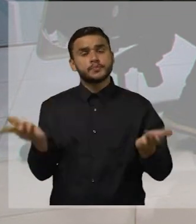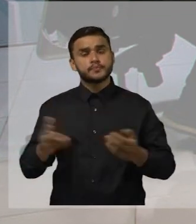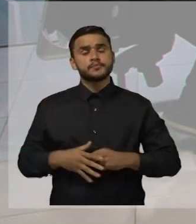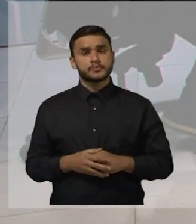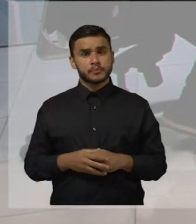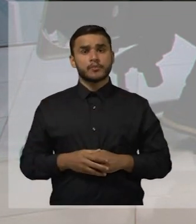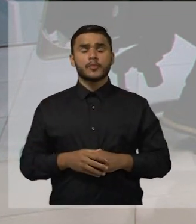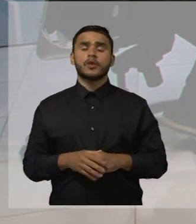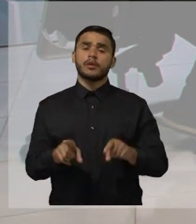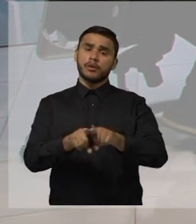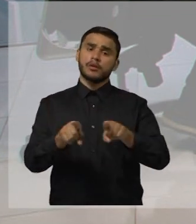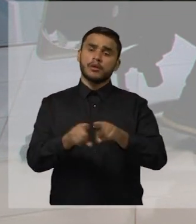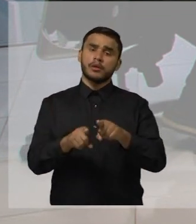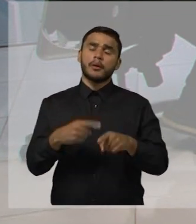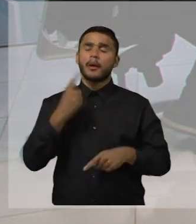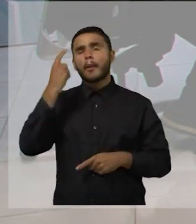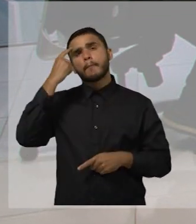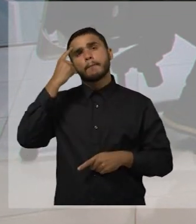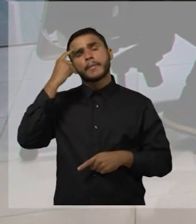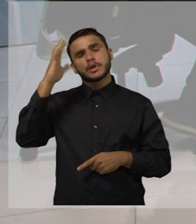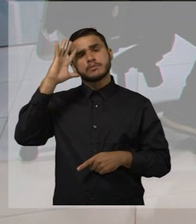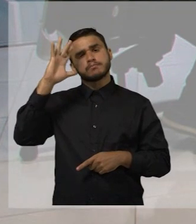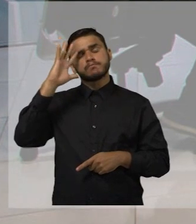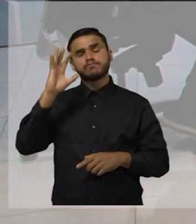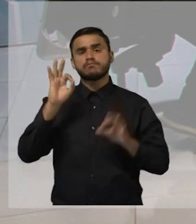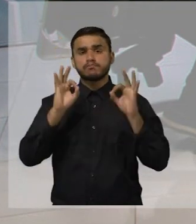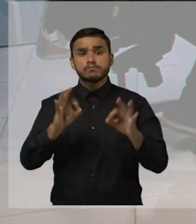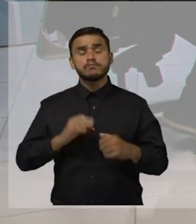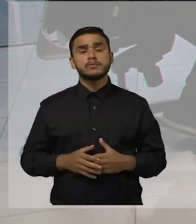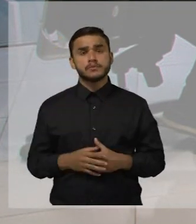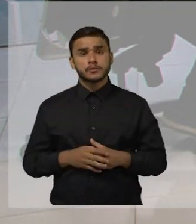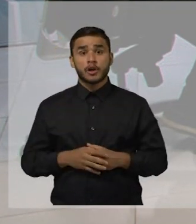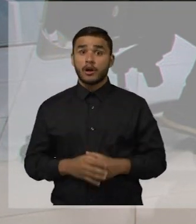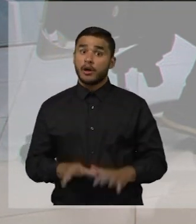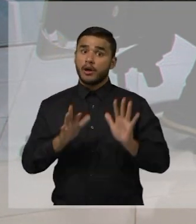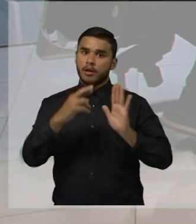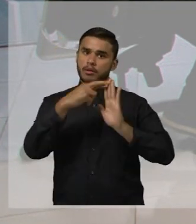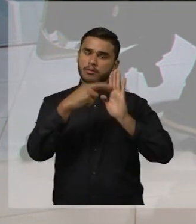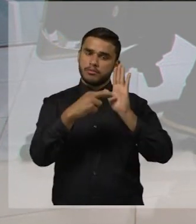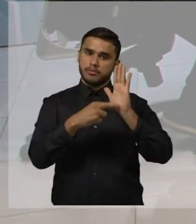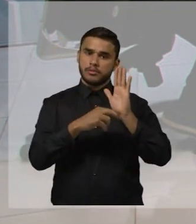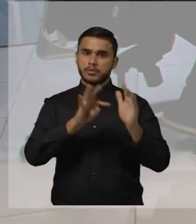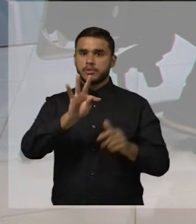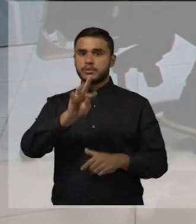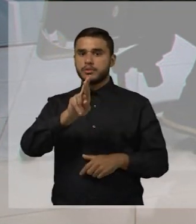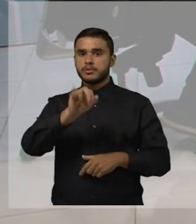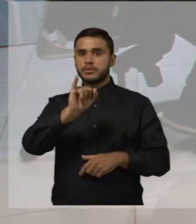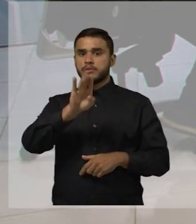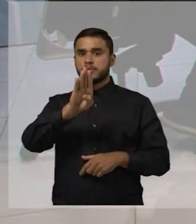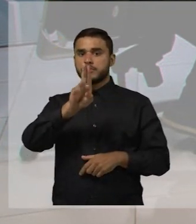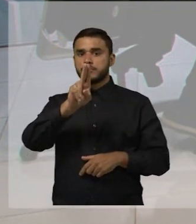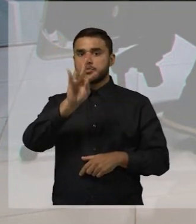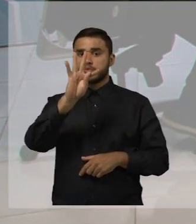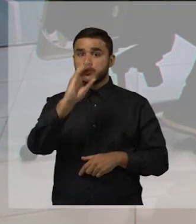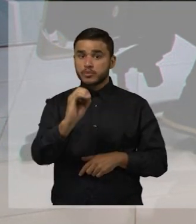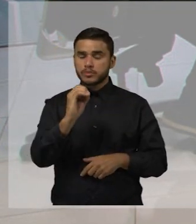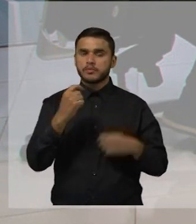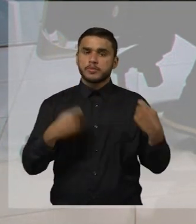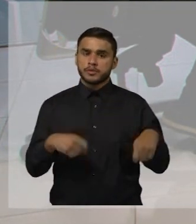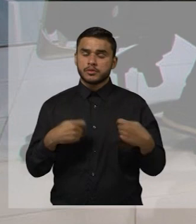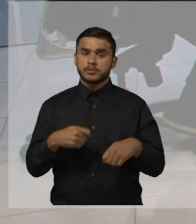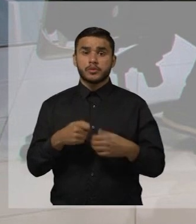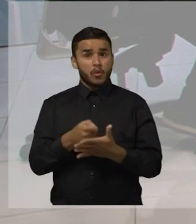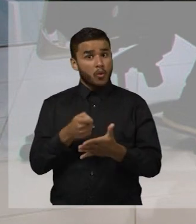diferenças. Da mesma forma que você tem que imaginar que uma